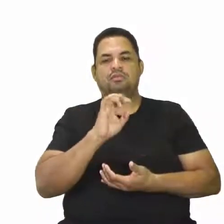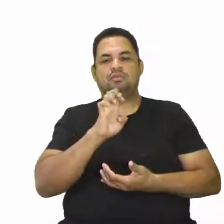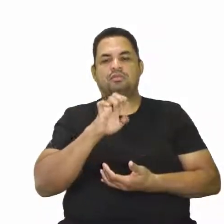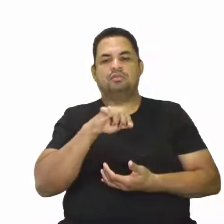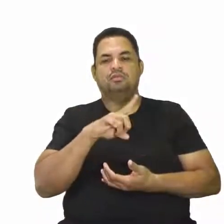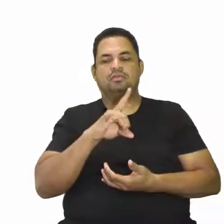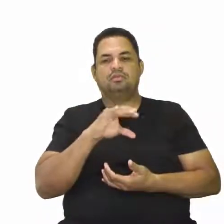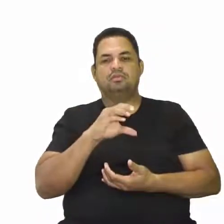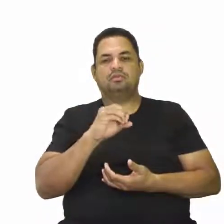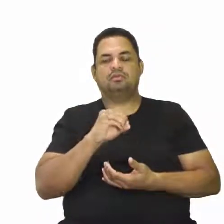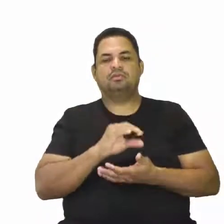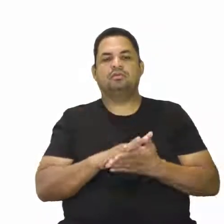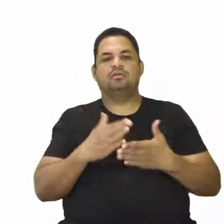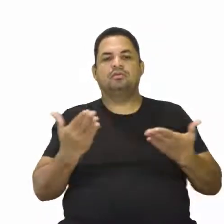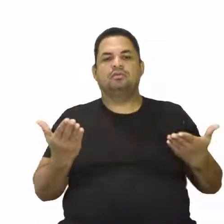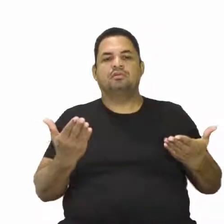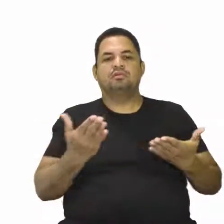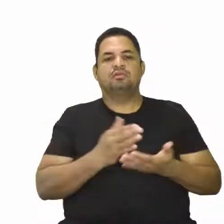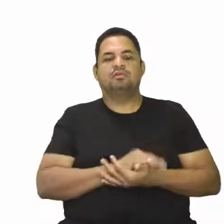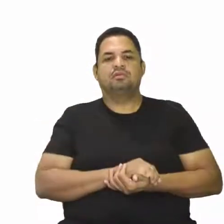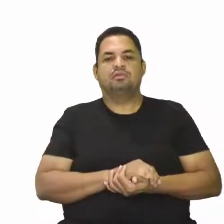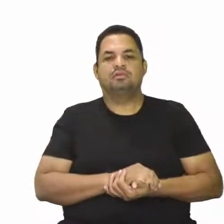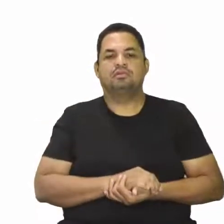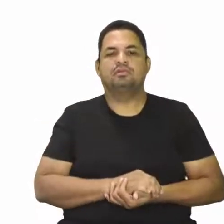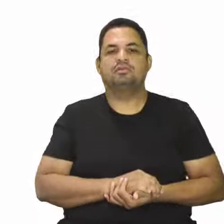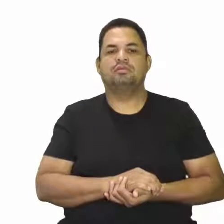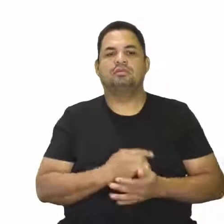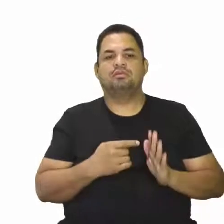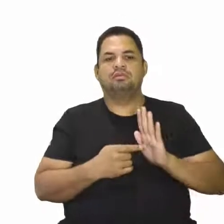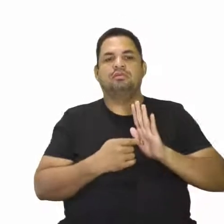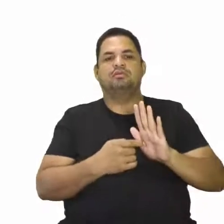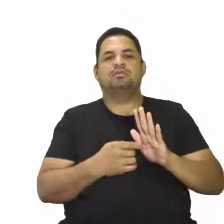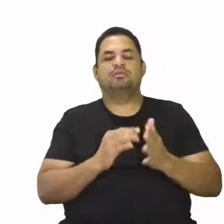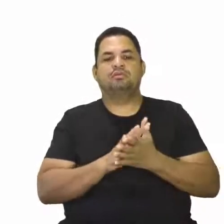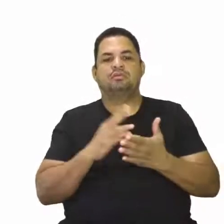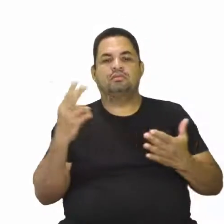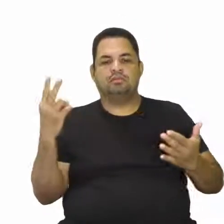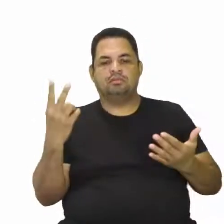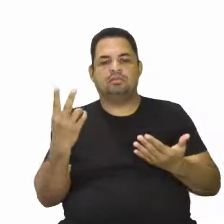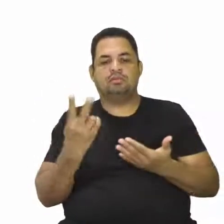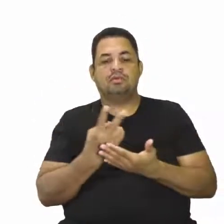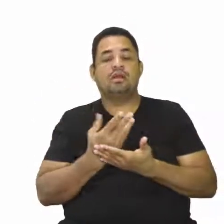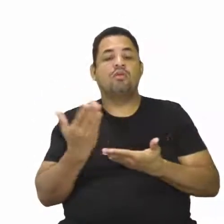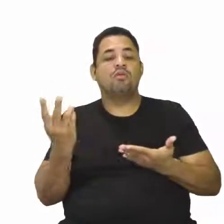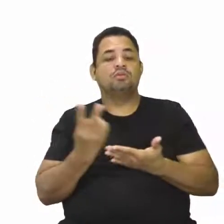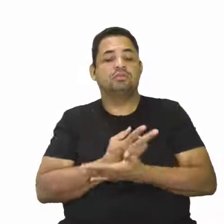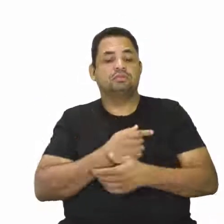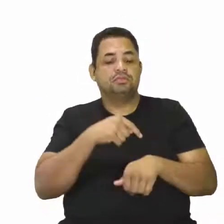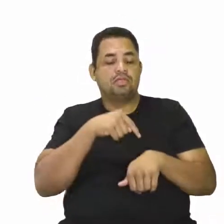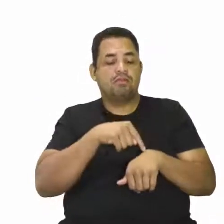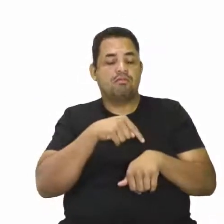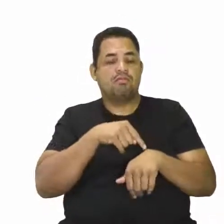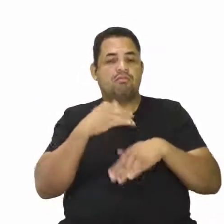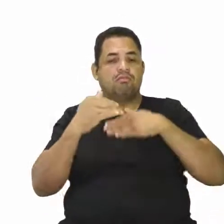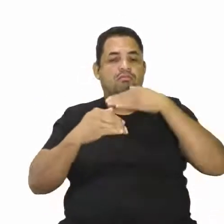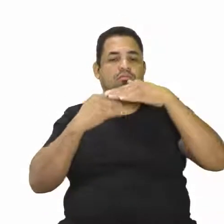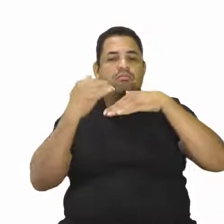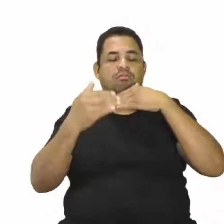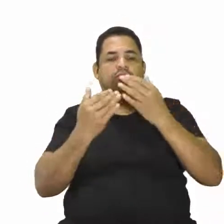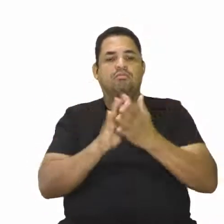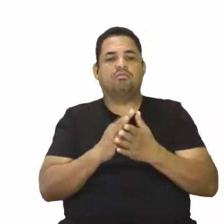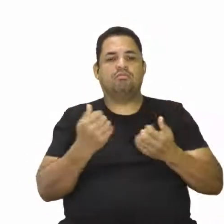iendo, iendo. Então, e eles expressam uma ação em desenvolvimento e